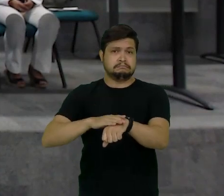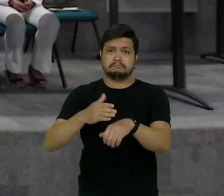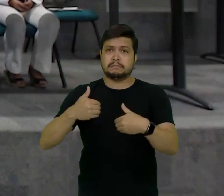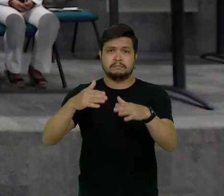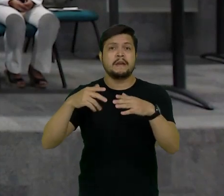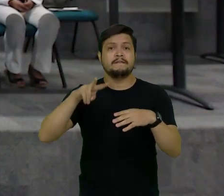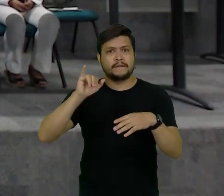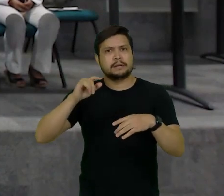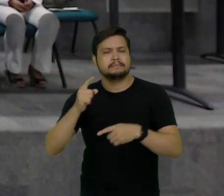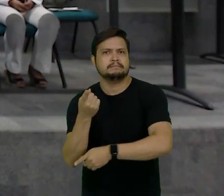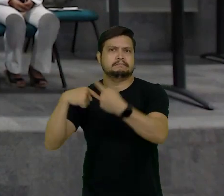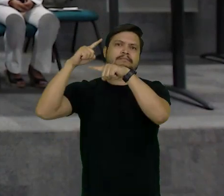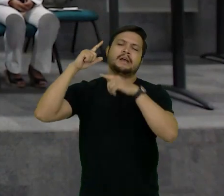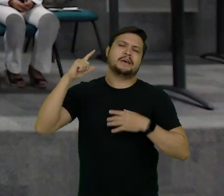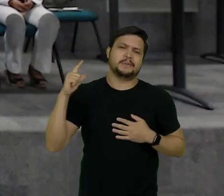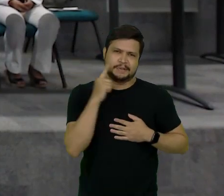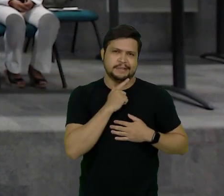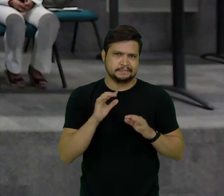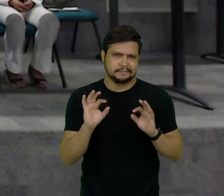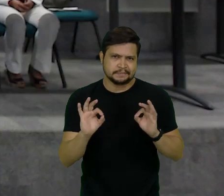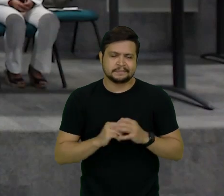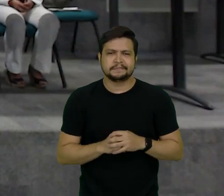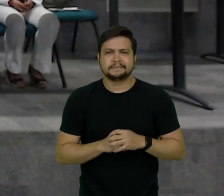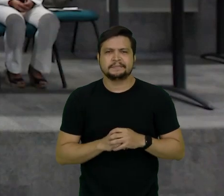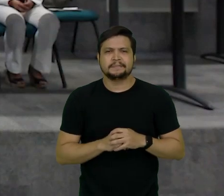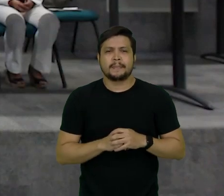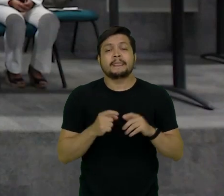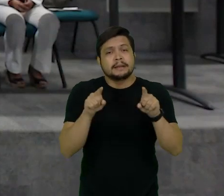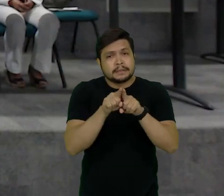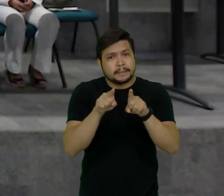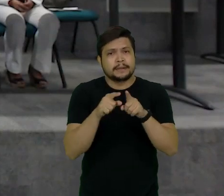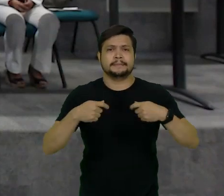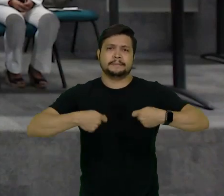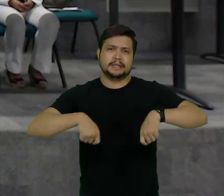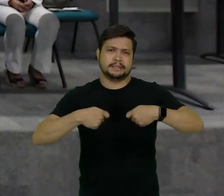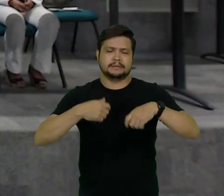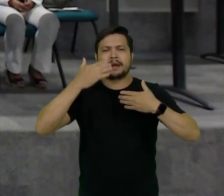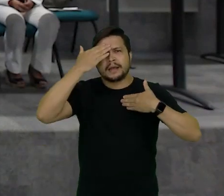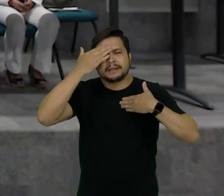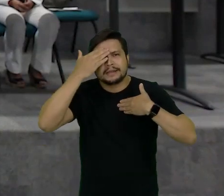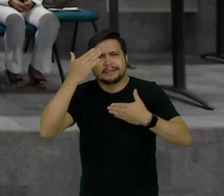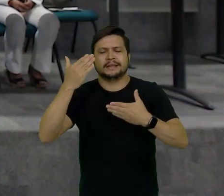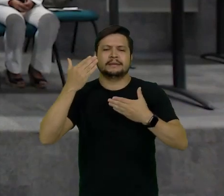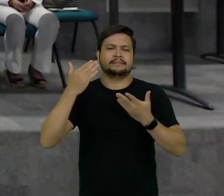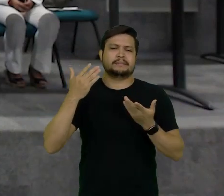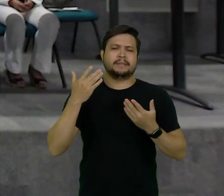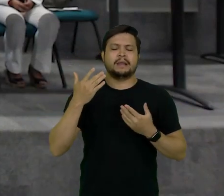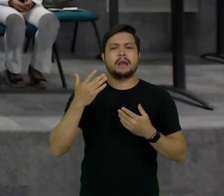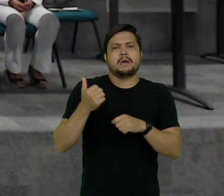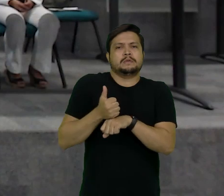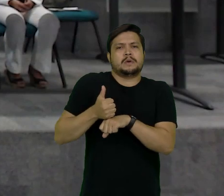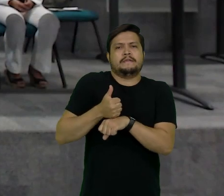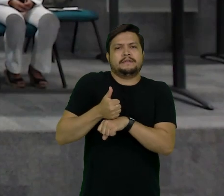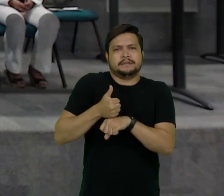né? E, além dos estudantes, a gente nunca pode deixar de agradecer